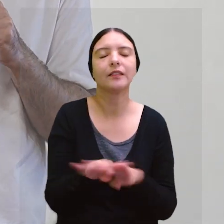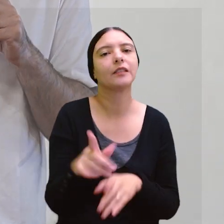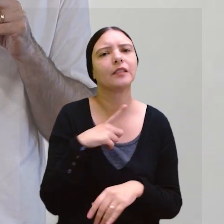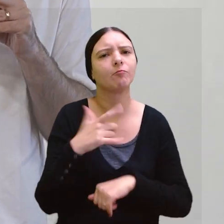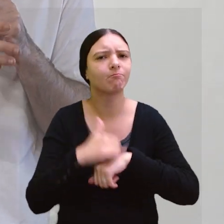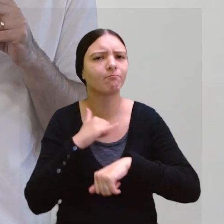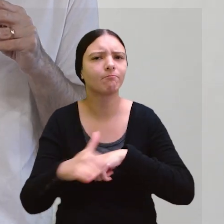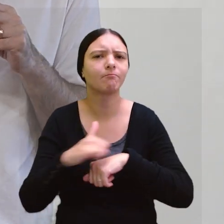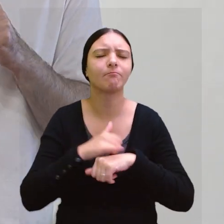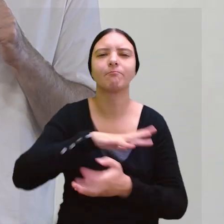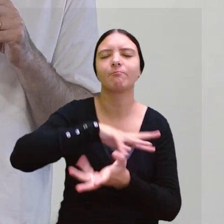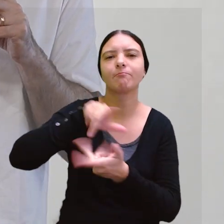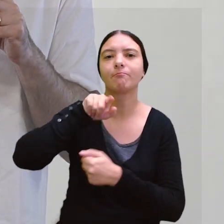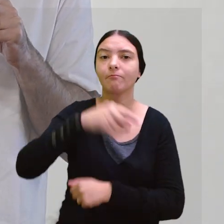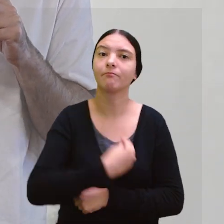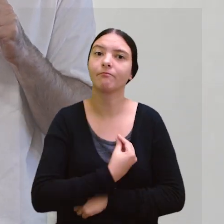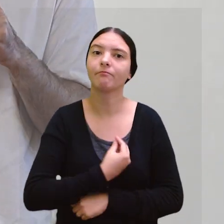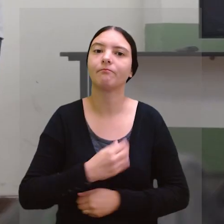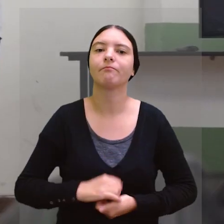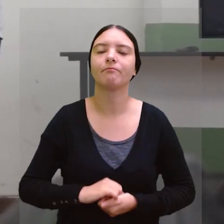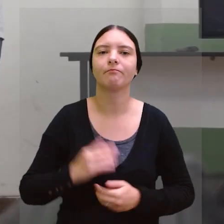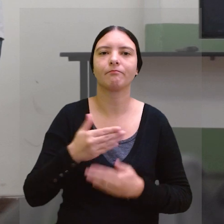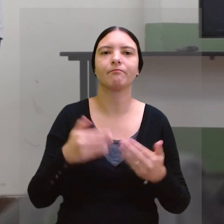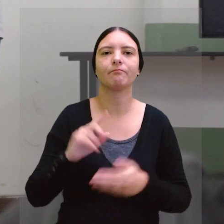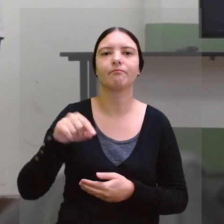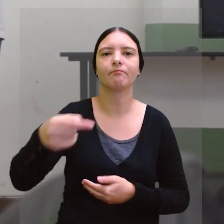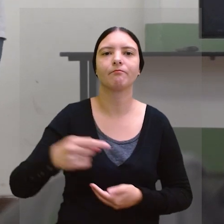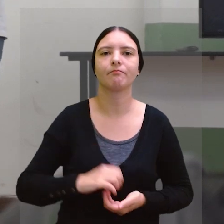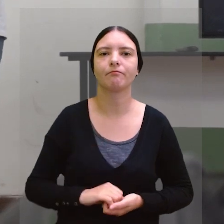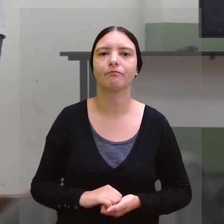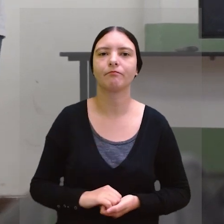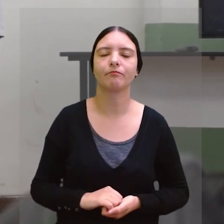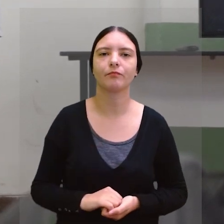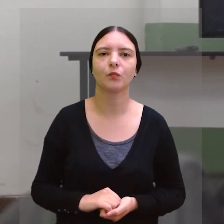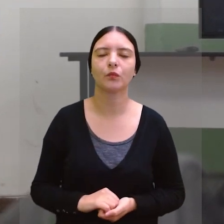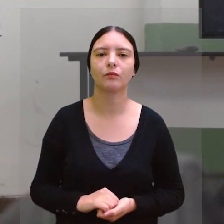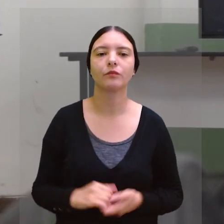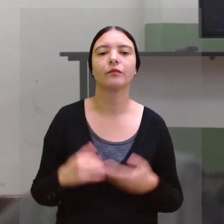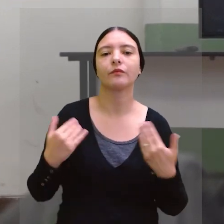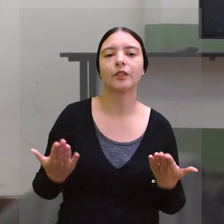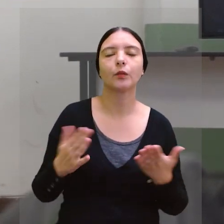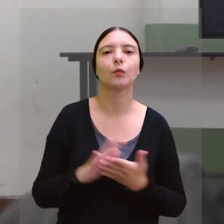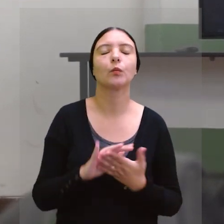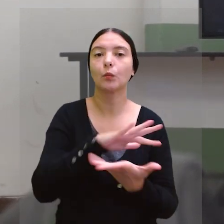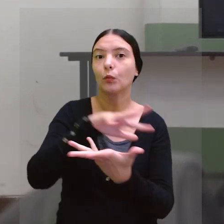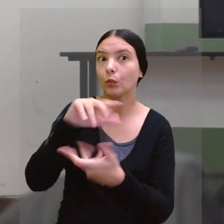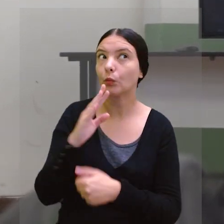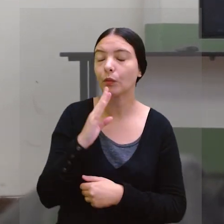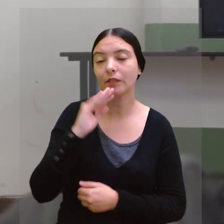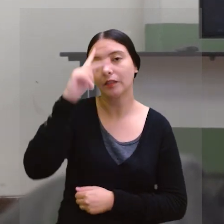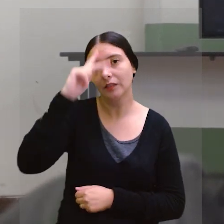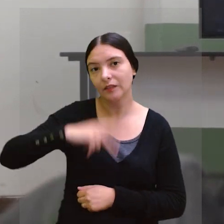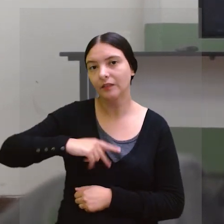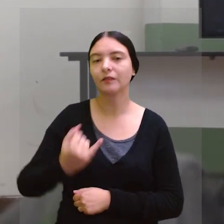a sua cidade lendo os textos sobre a sua cidade. Então, isso é uma forma de conhecer o mundo, de ter mais instrumentos para pensar o mundo no qual você